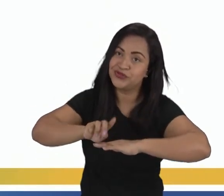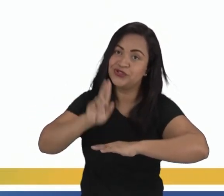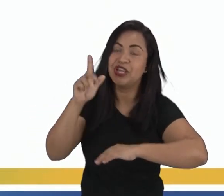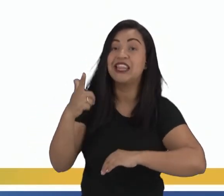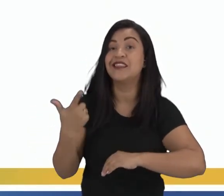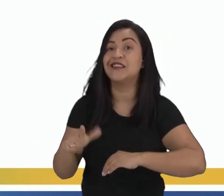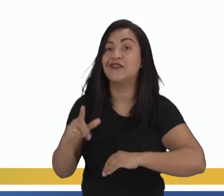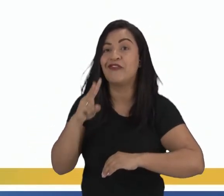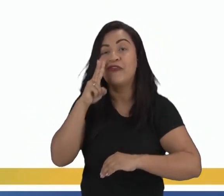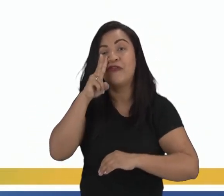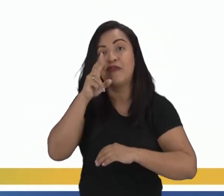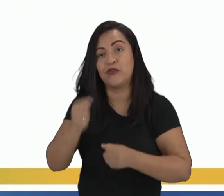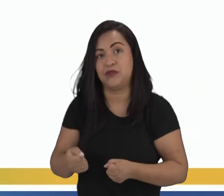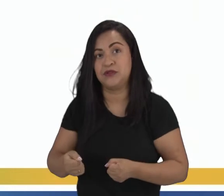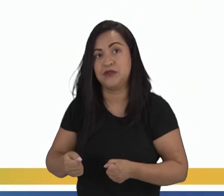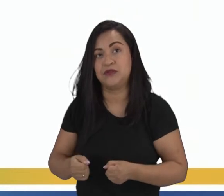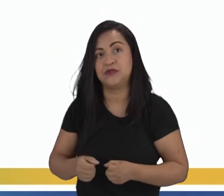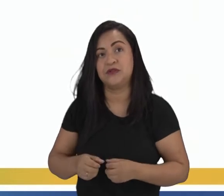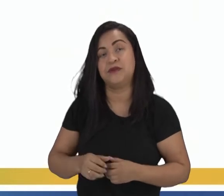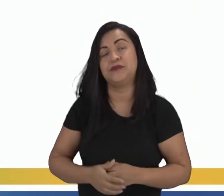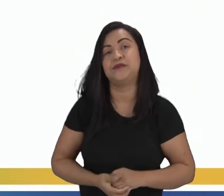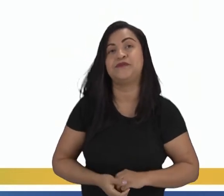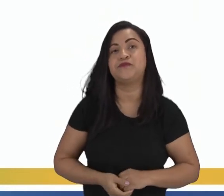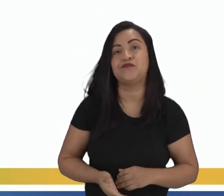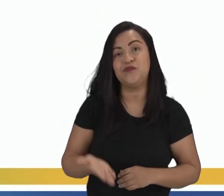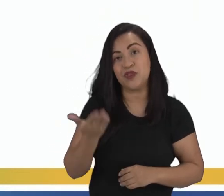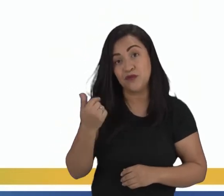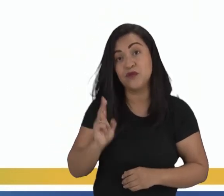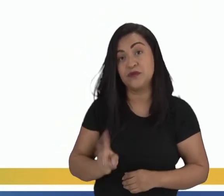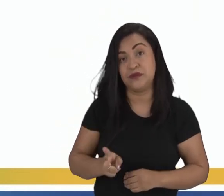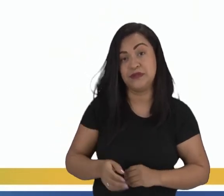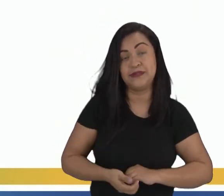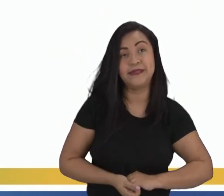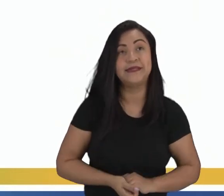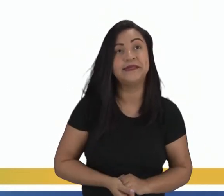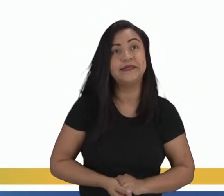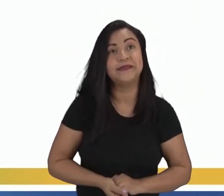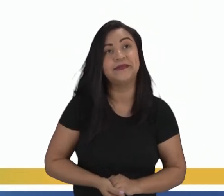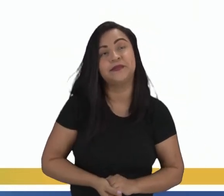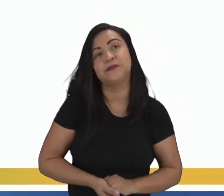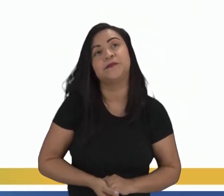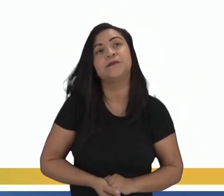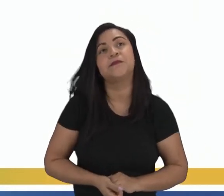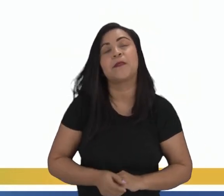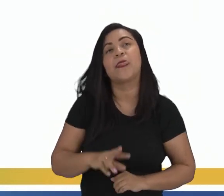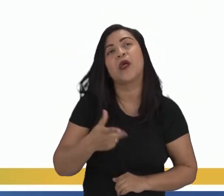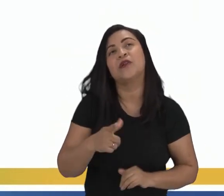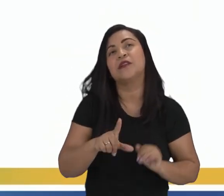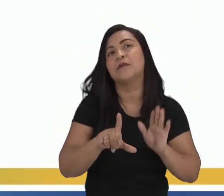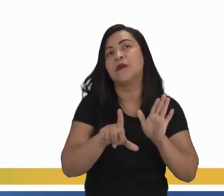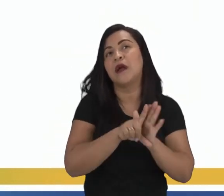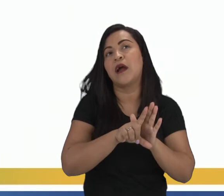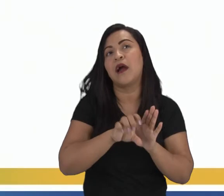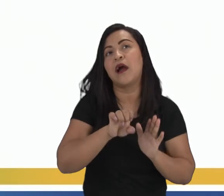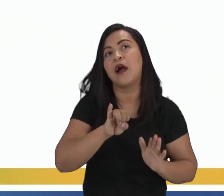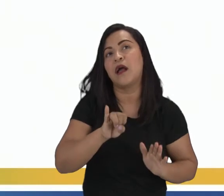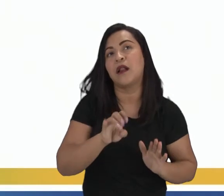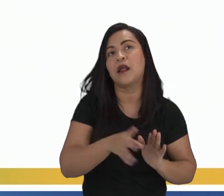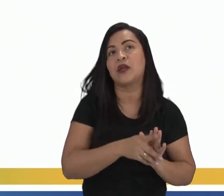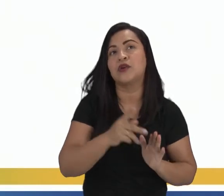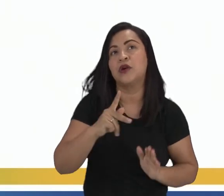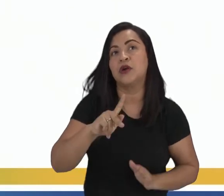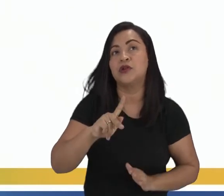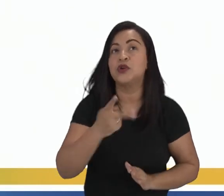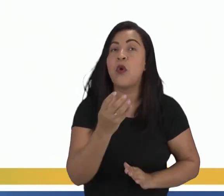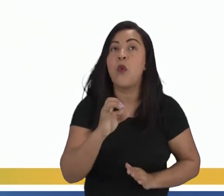imprimida por essa superfície ao corpo. Vamos continuar? Temos agora aqui, então, a